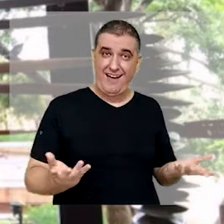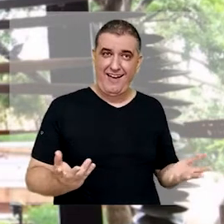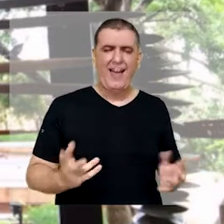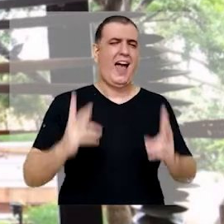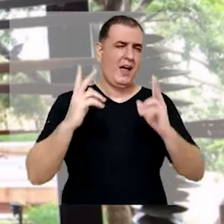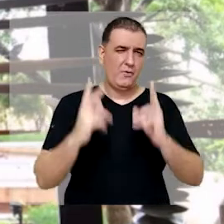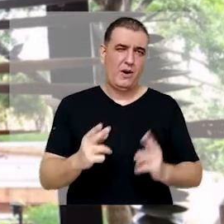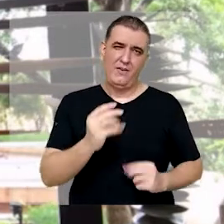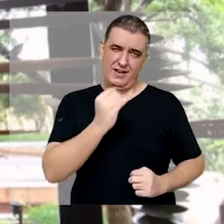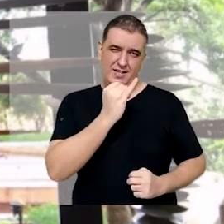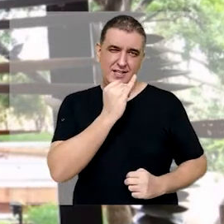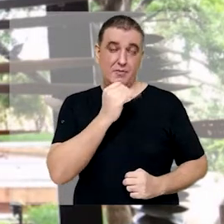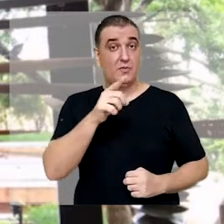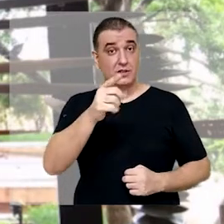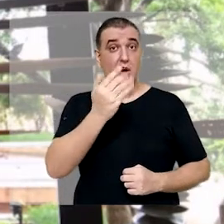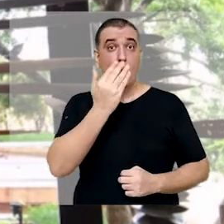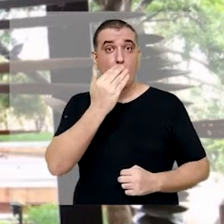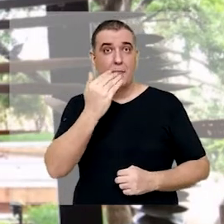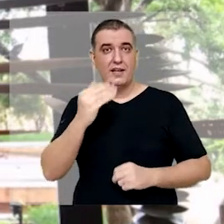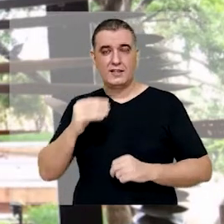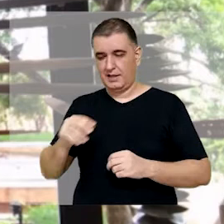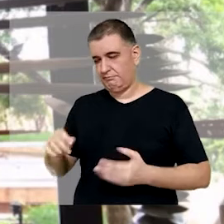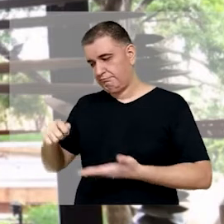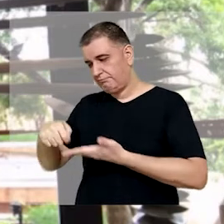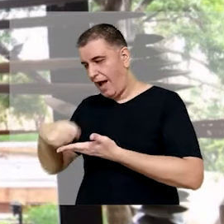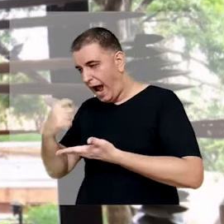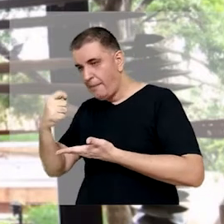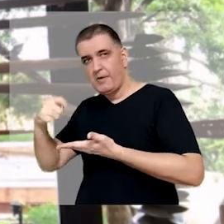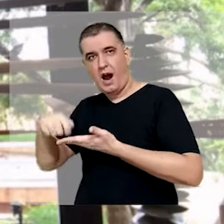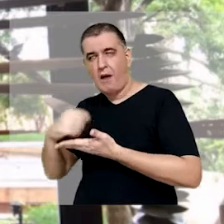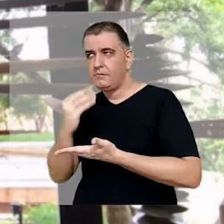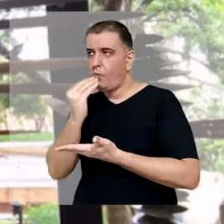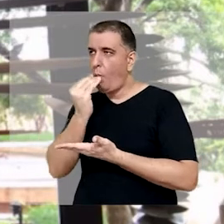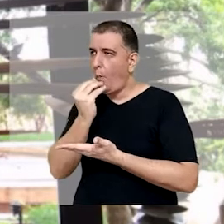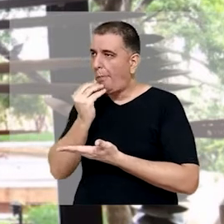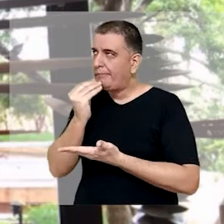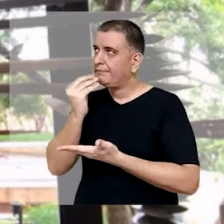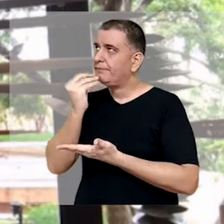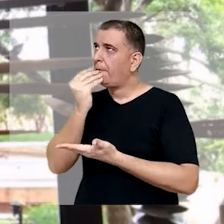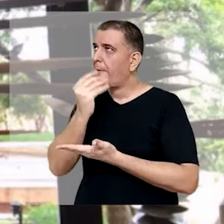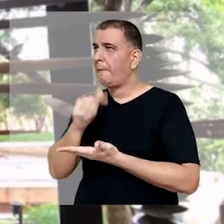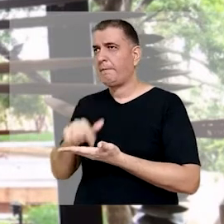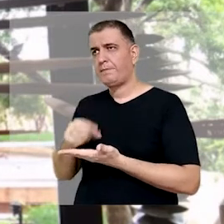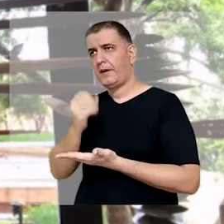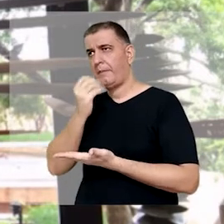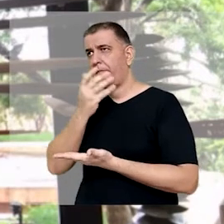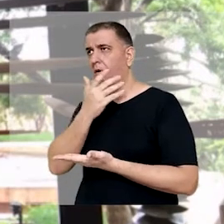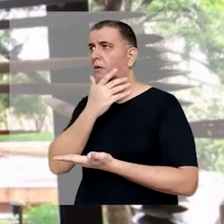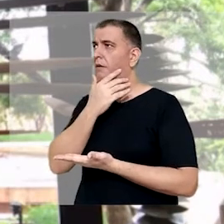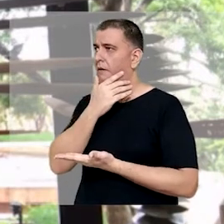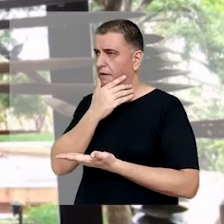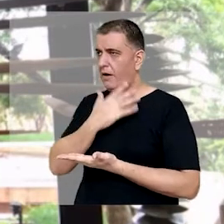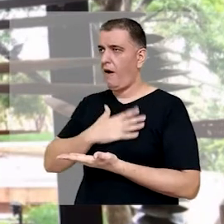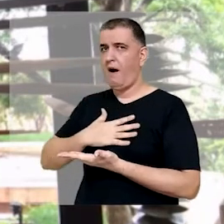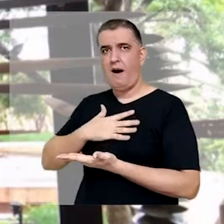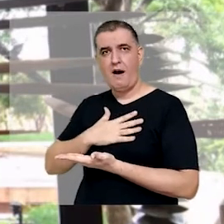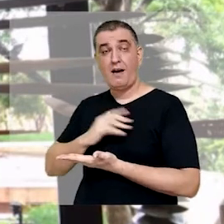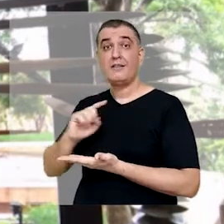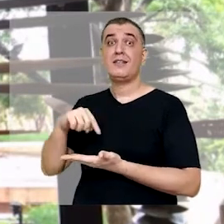vê um prato e você experimenta o prato, o teu conhecimento é maior.